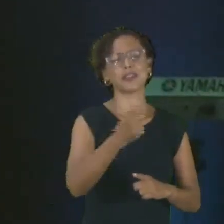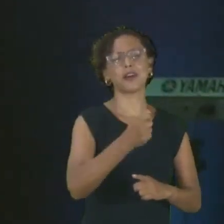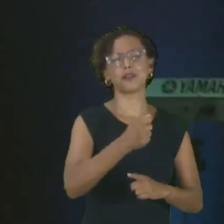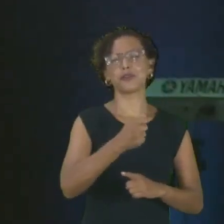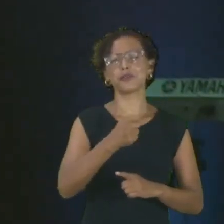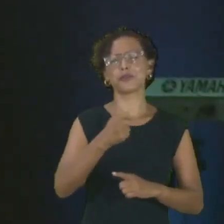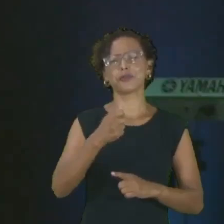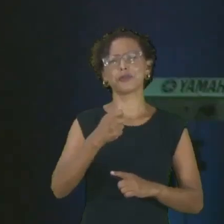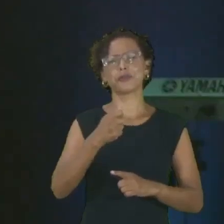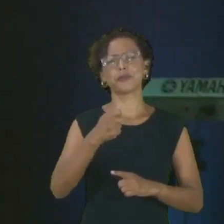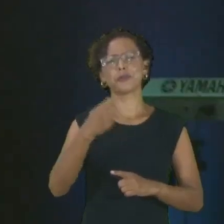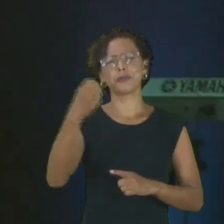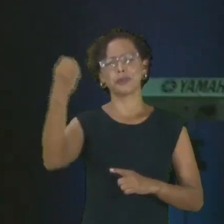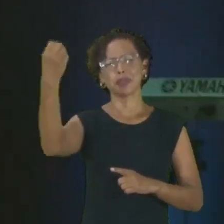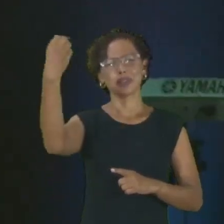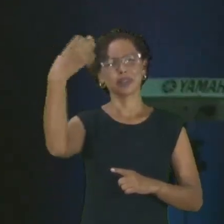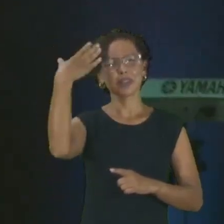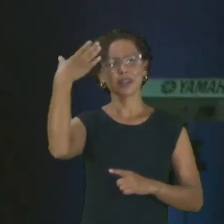graça,